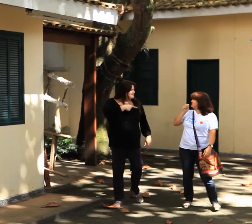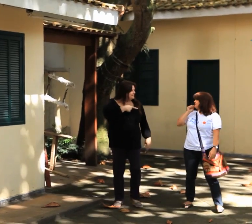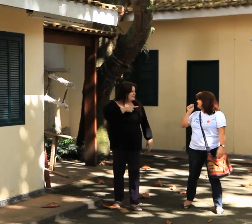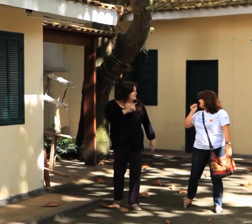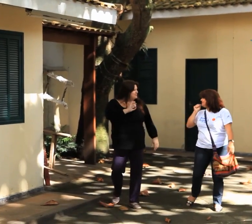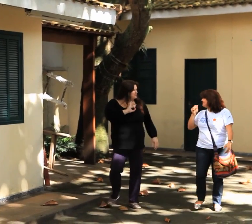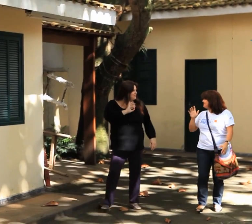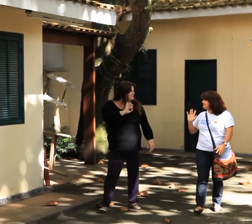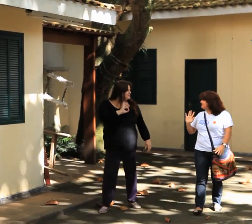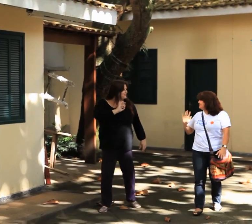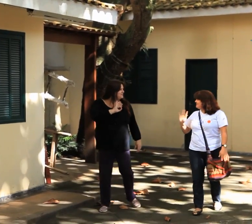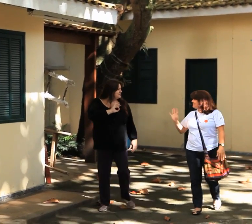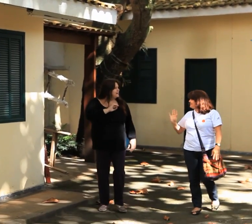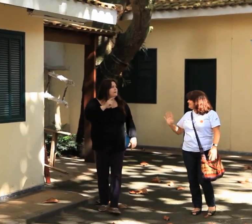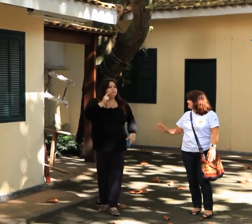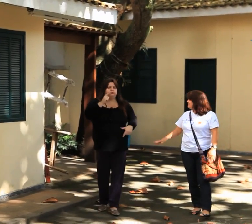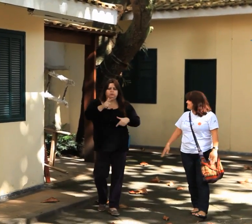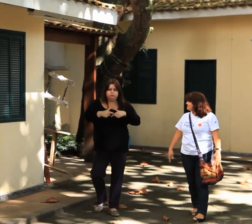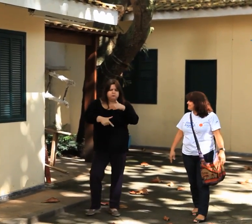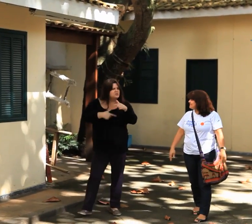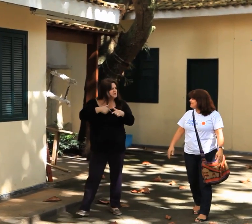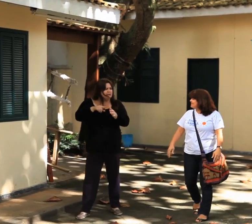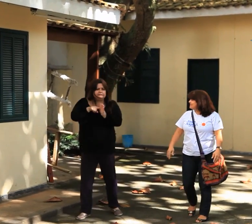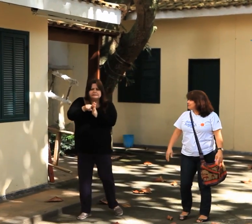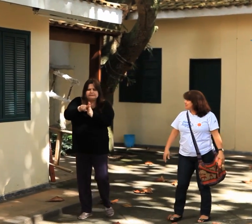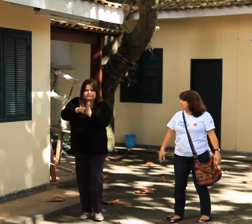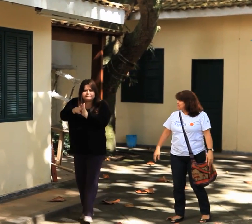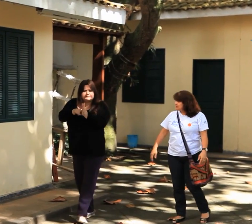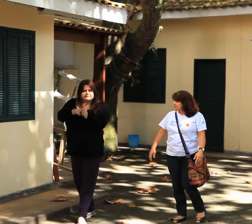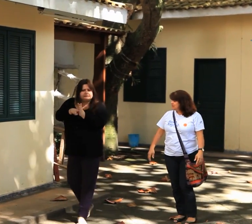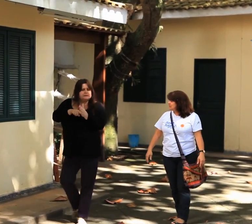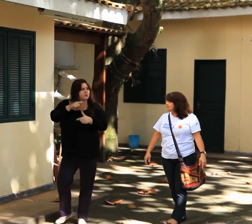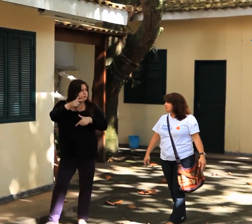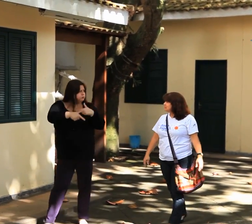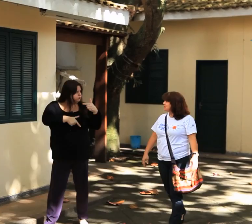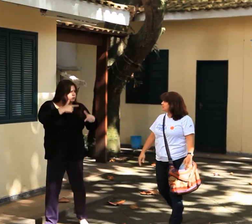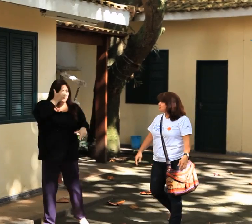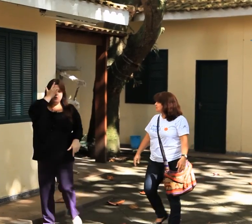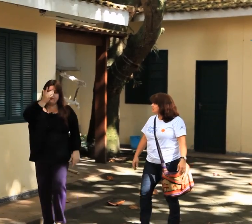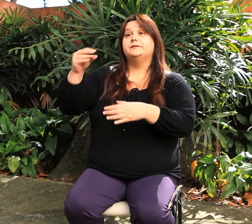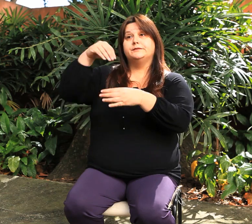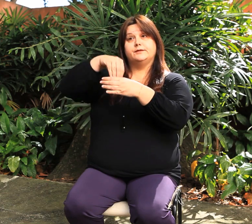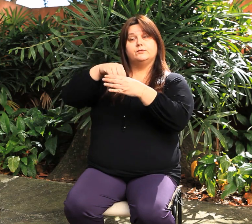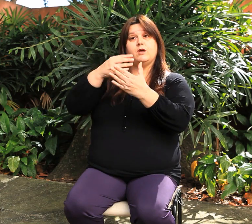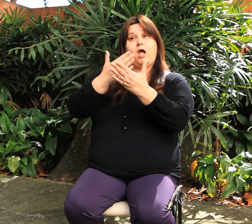Área externa. Luciane e uma mulher caminham lado a lado e conversam em Libras.